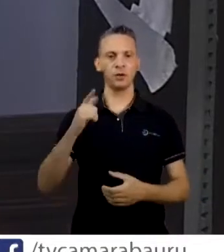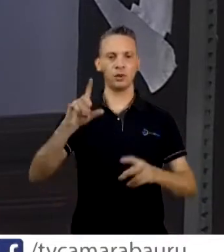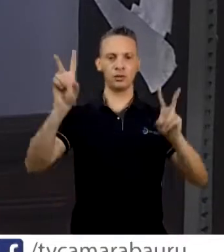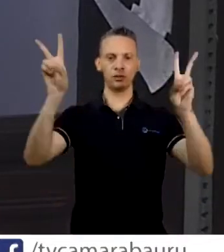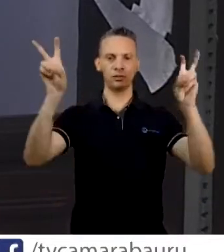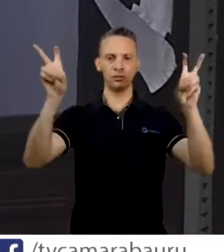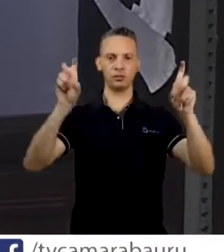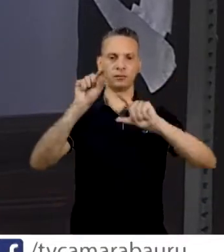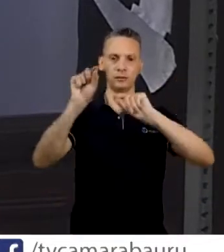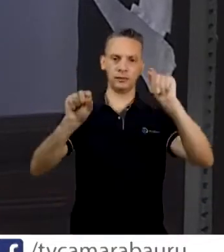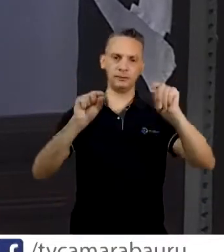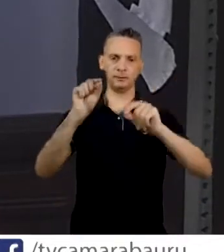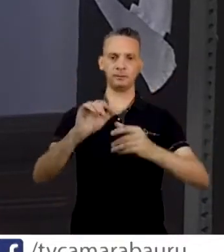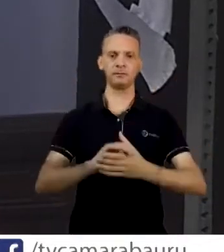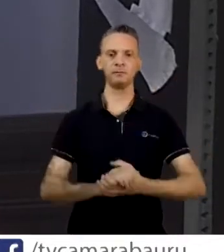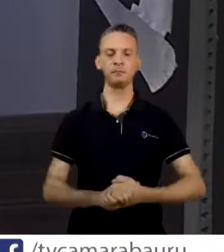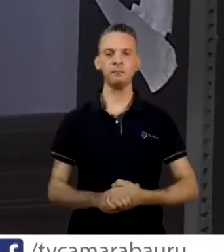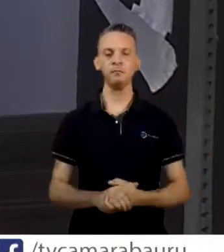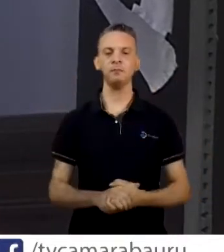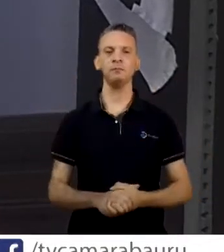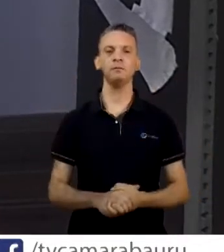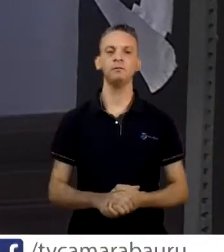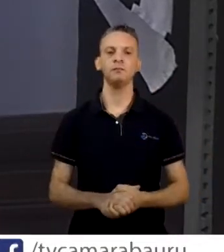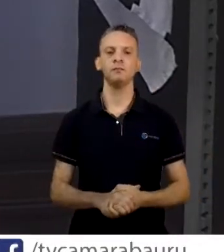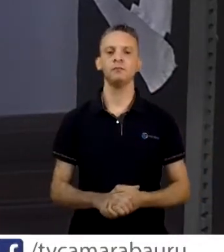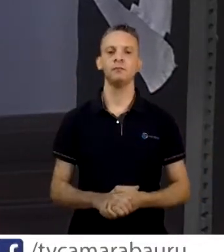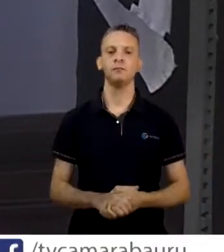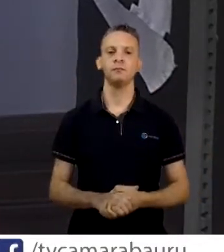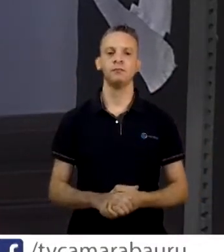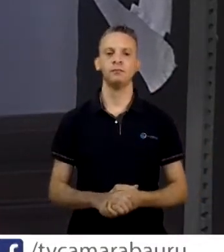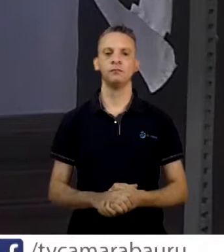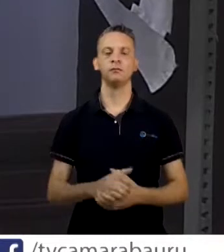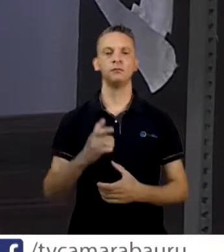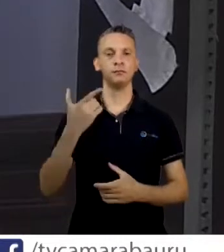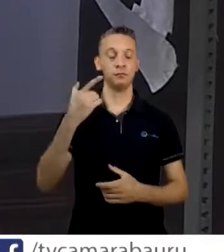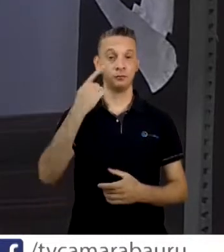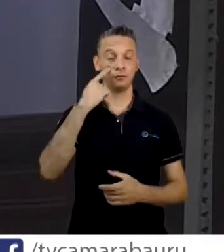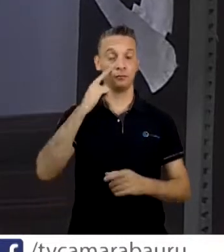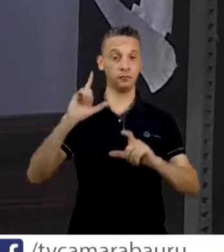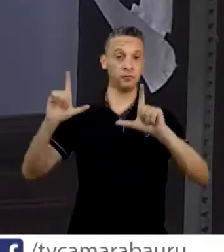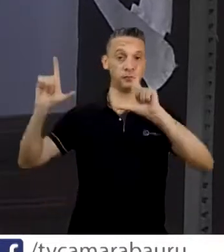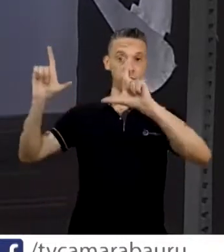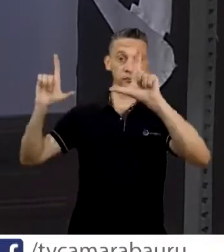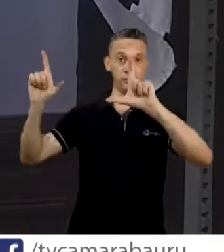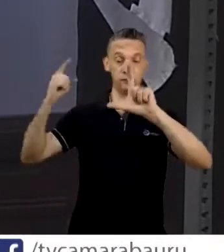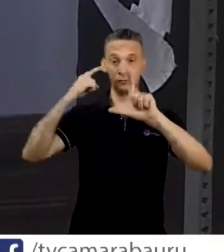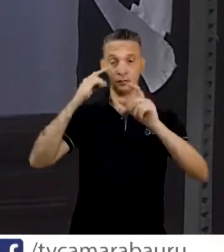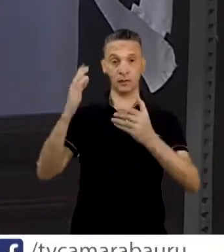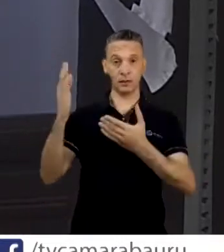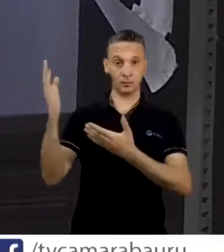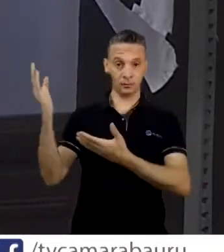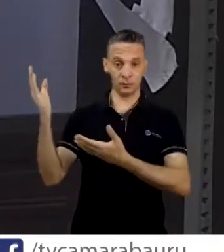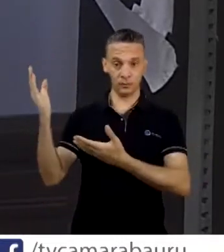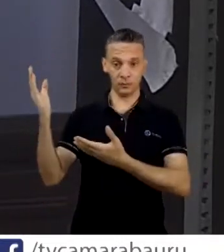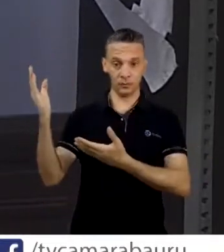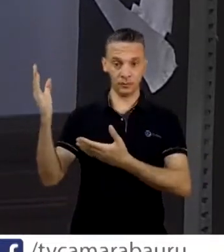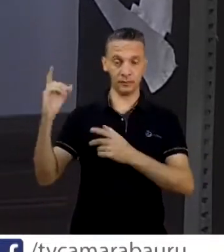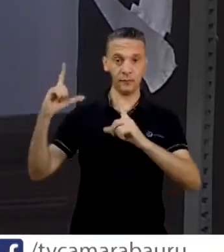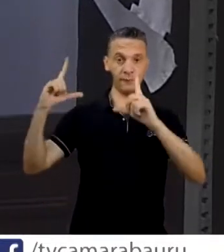presidente. Eu quero pedir à TV Câmara que possa rodar, soltar uma foto aí